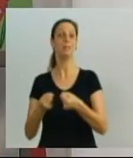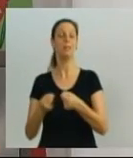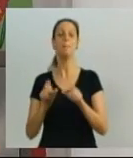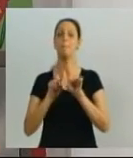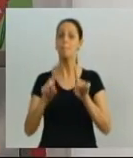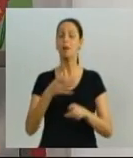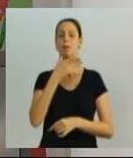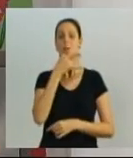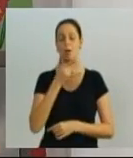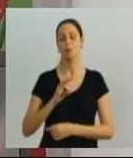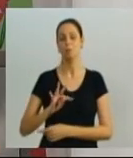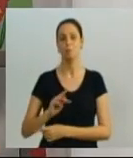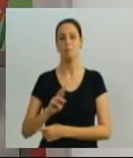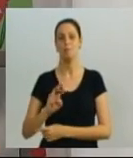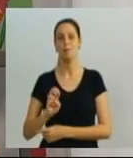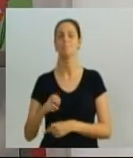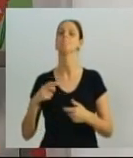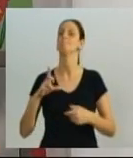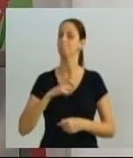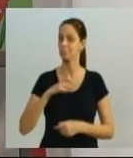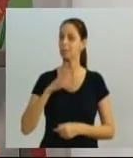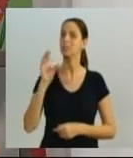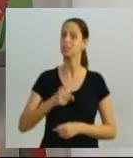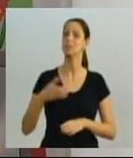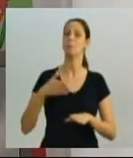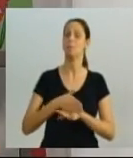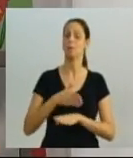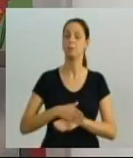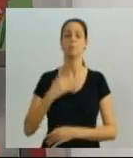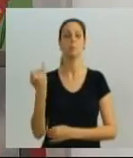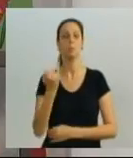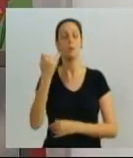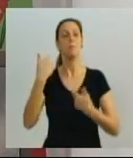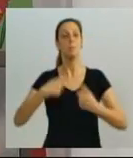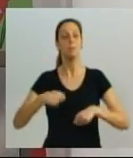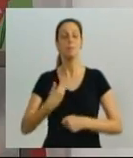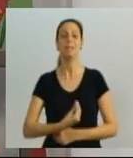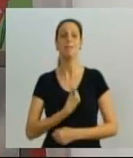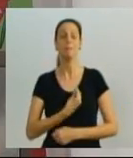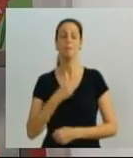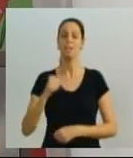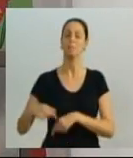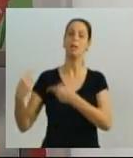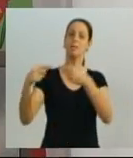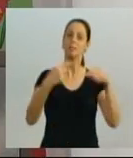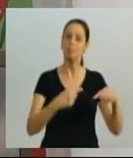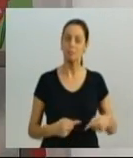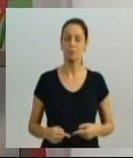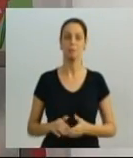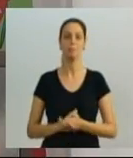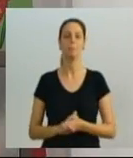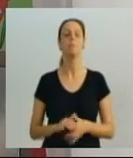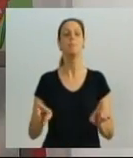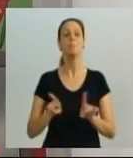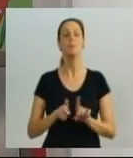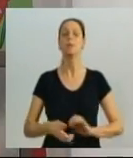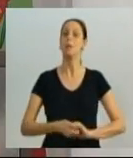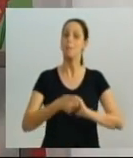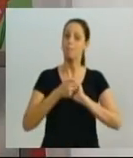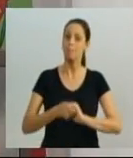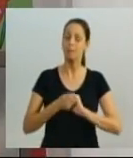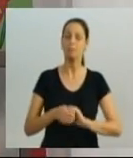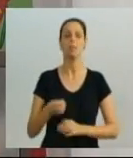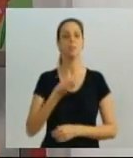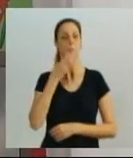que o TRE tem uma participação grande em cima, teria que estar aqui para debater esse assunto. E parabéns, vereador, e obrigado